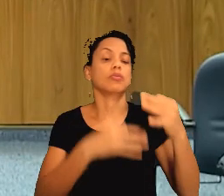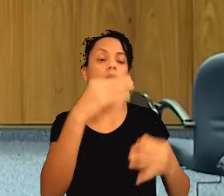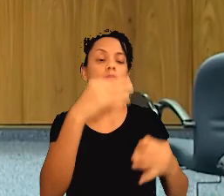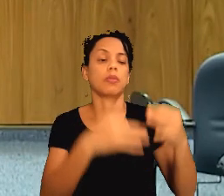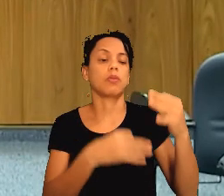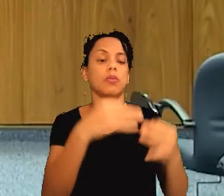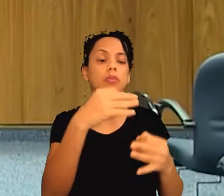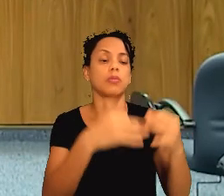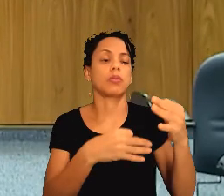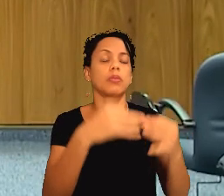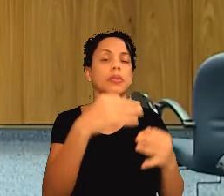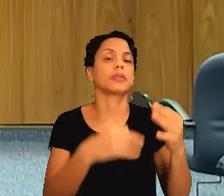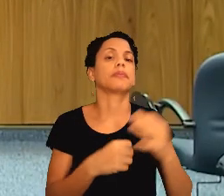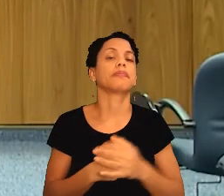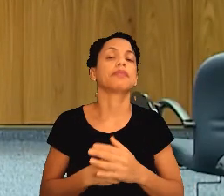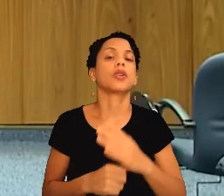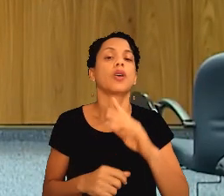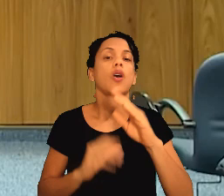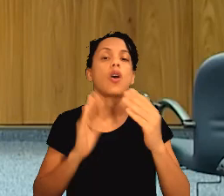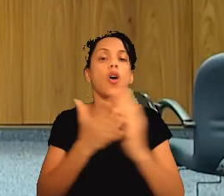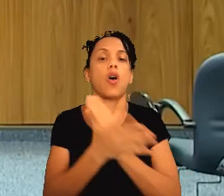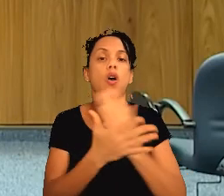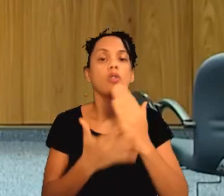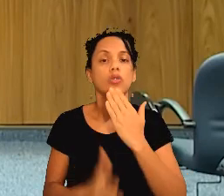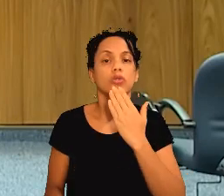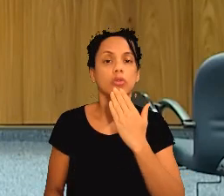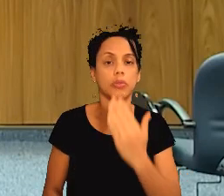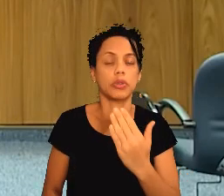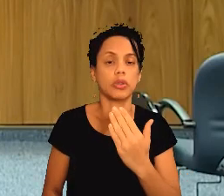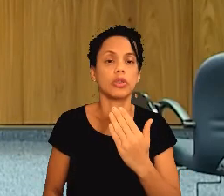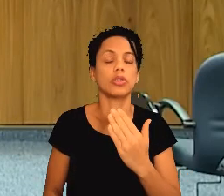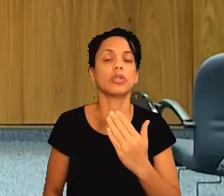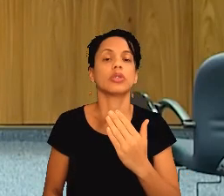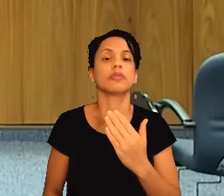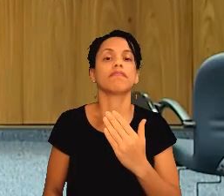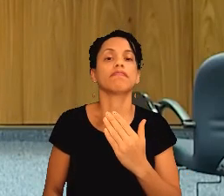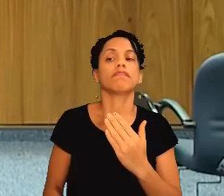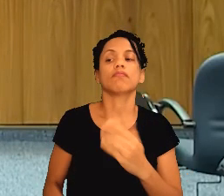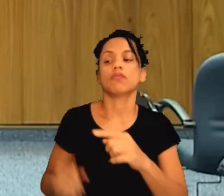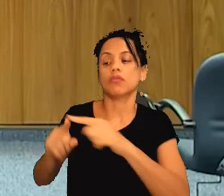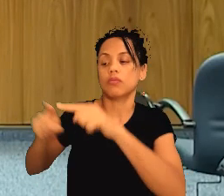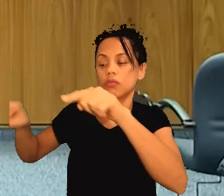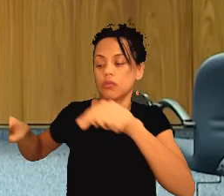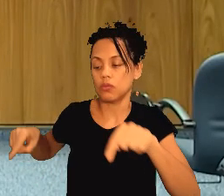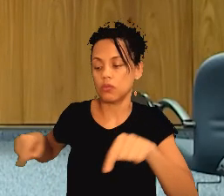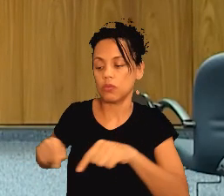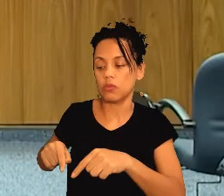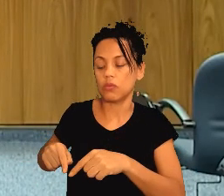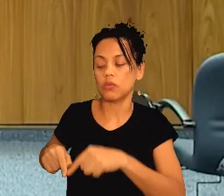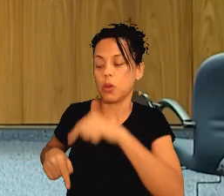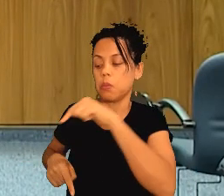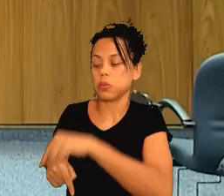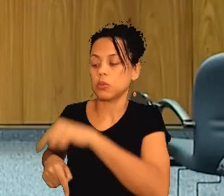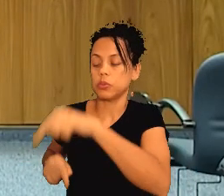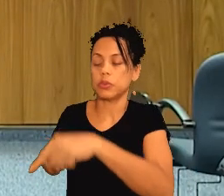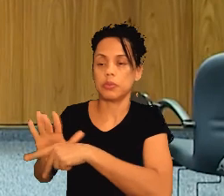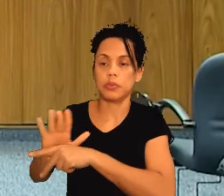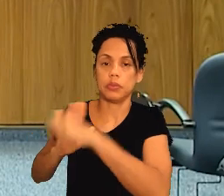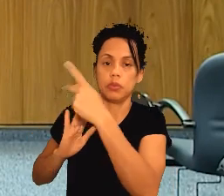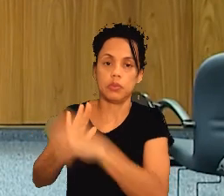julgou alguns pedidos ou de demarcação ou de correção de demarcações,